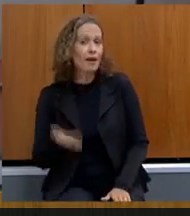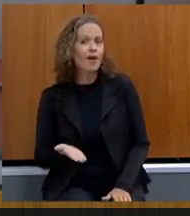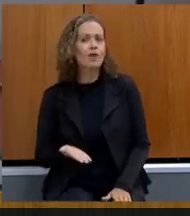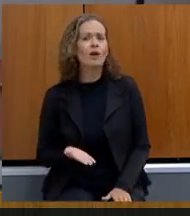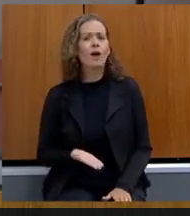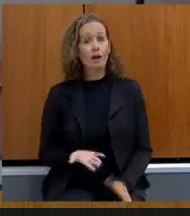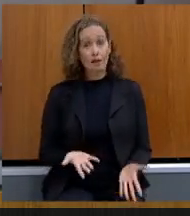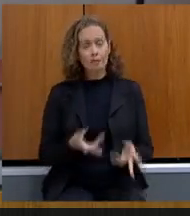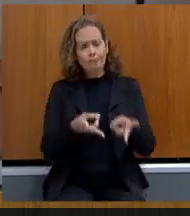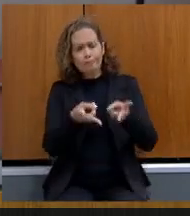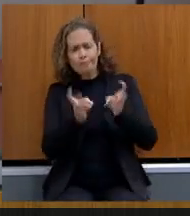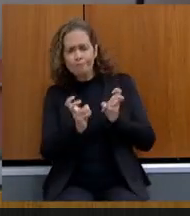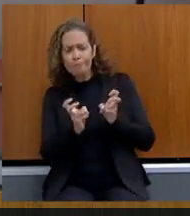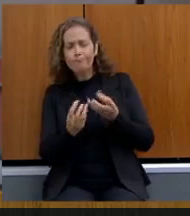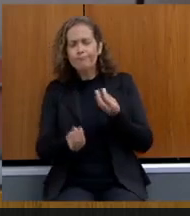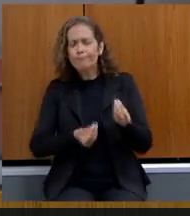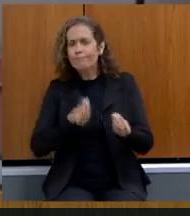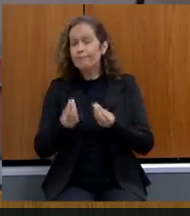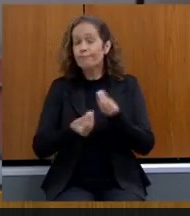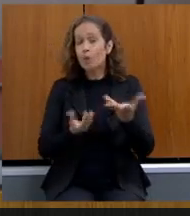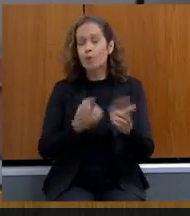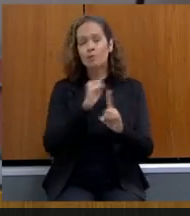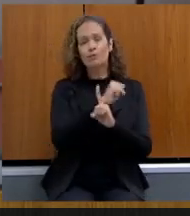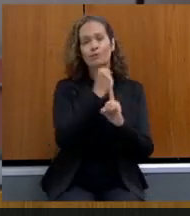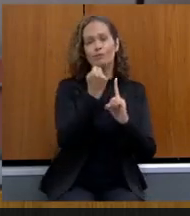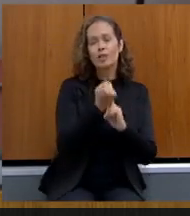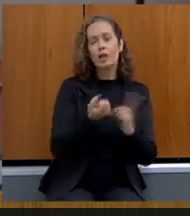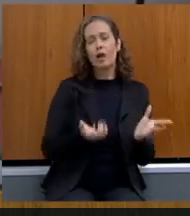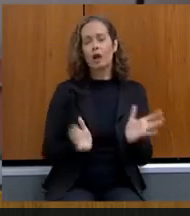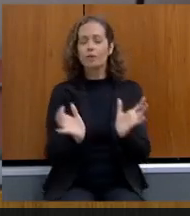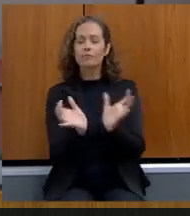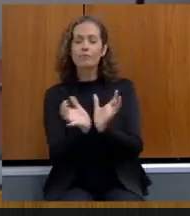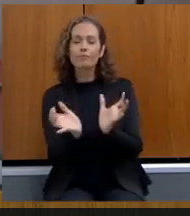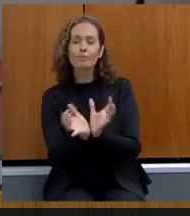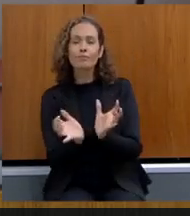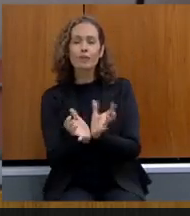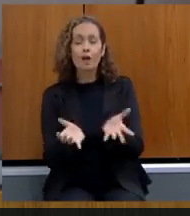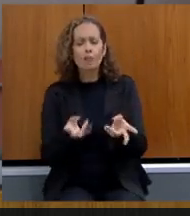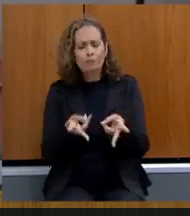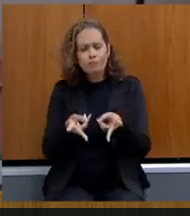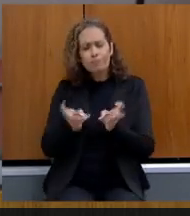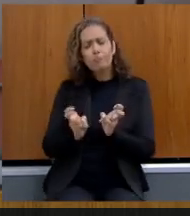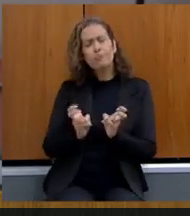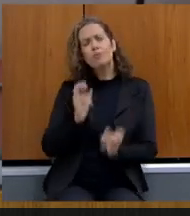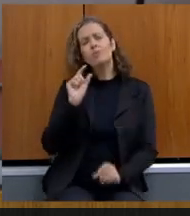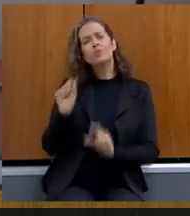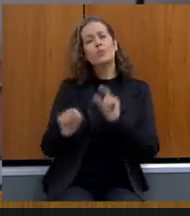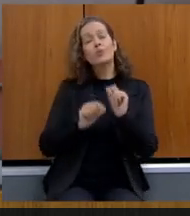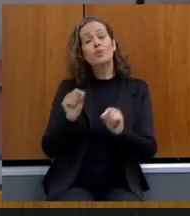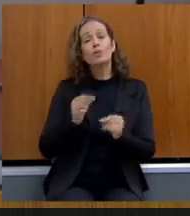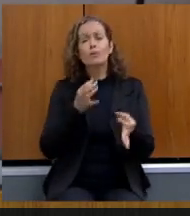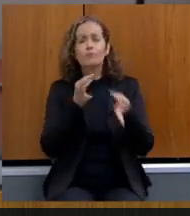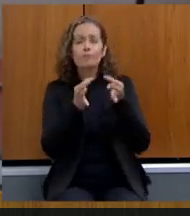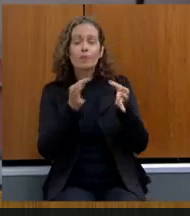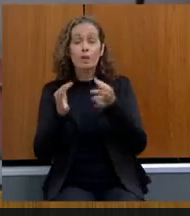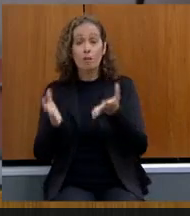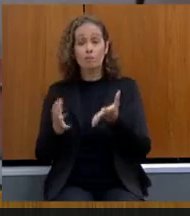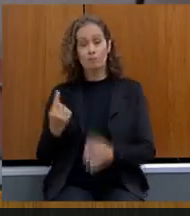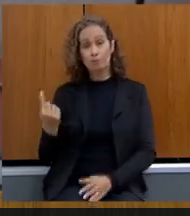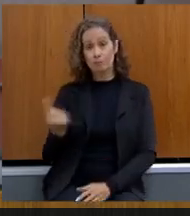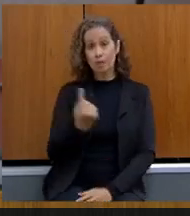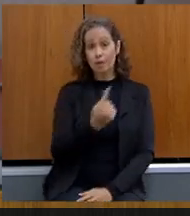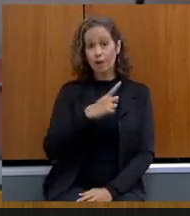aquela e não é a social aquela comunidade que algo extremamente importante e que eu acho que cada um de nós carrega